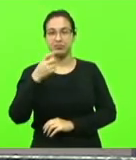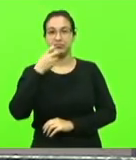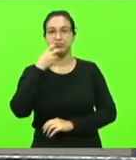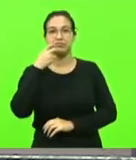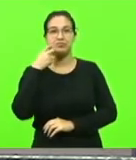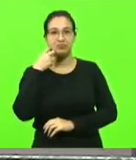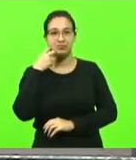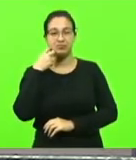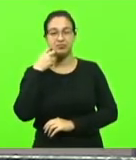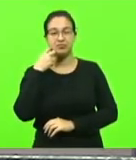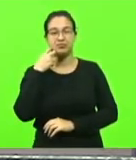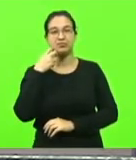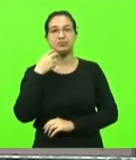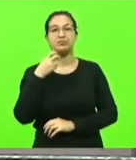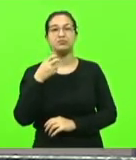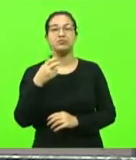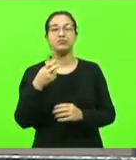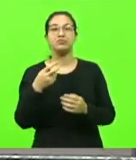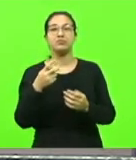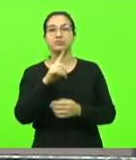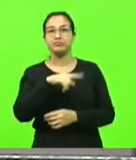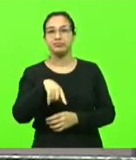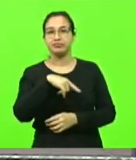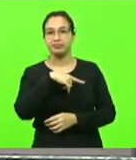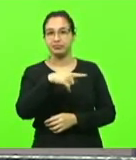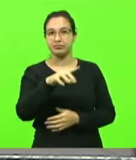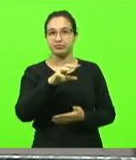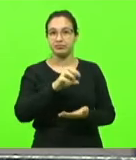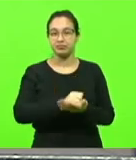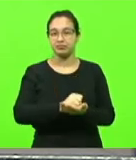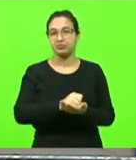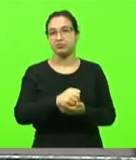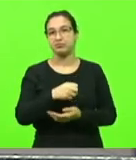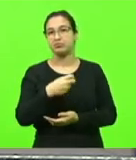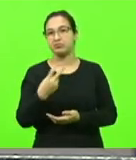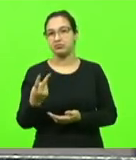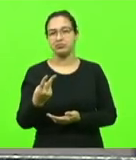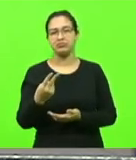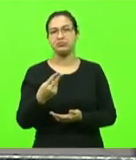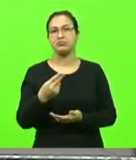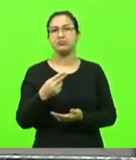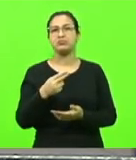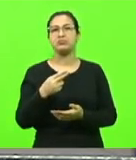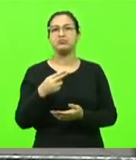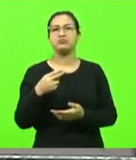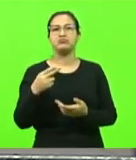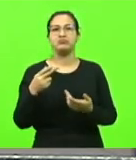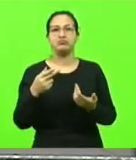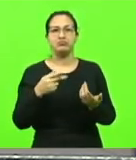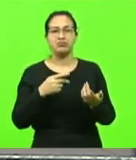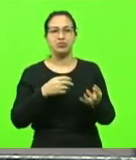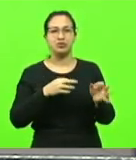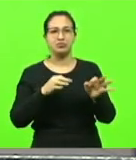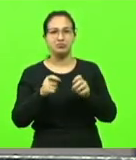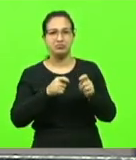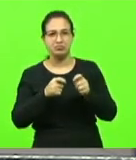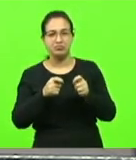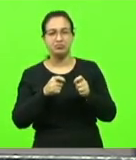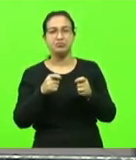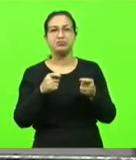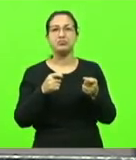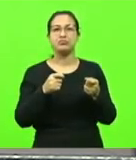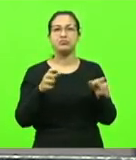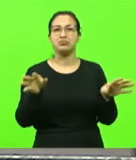veda ou oferta e ou contratação de empréstimo ou financiamento de qualquer natureza por meio de